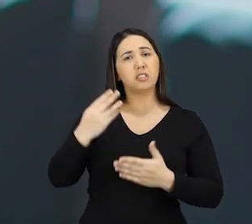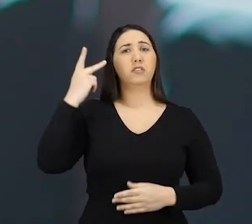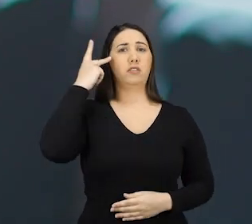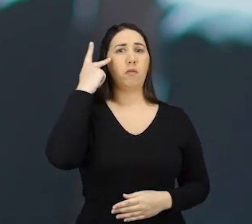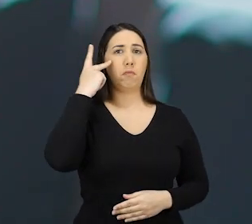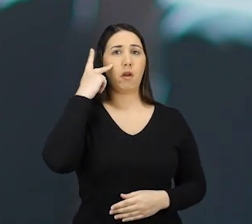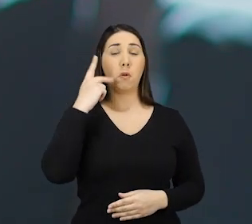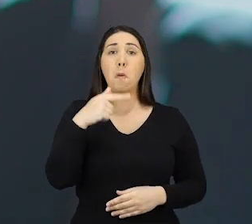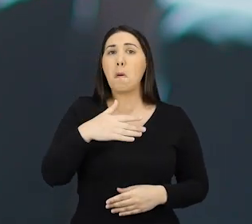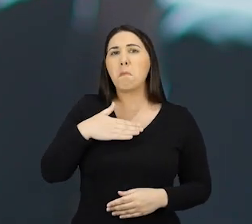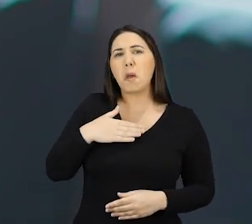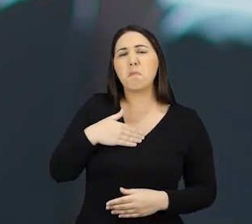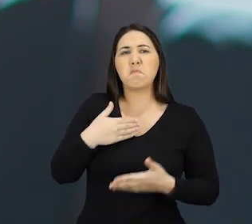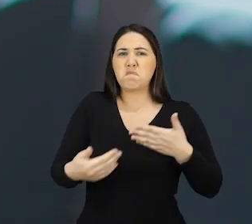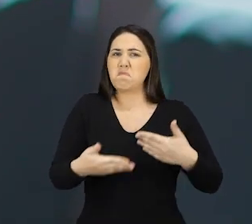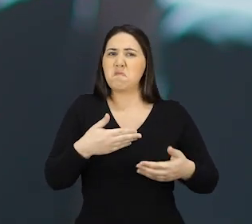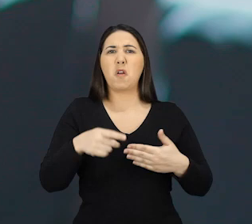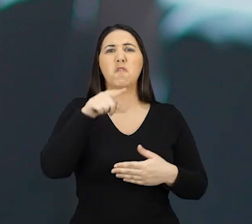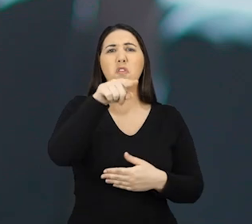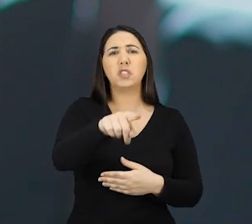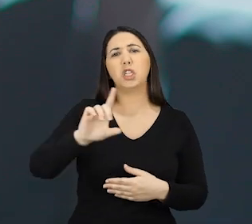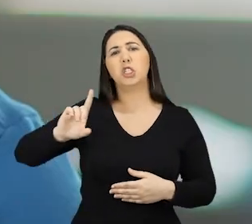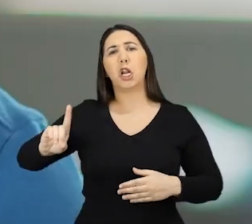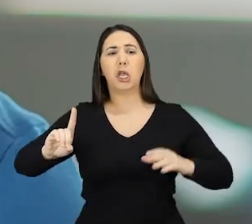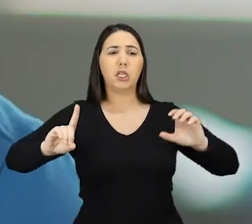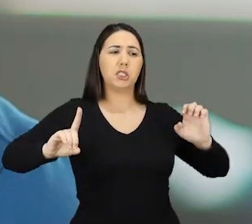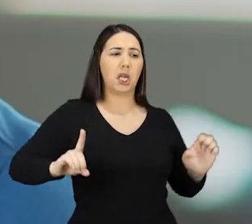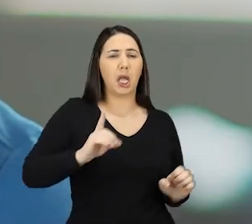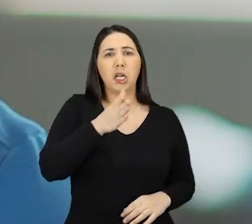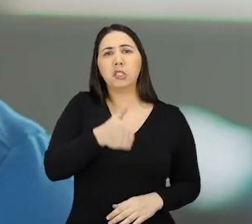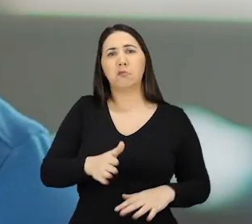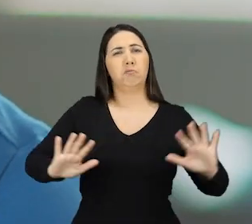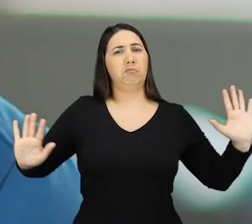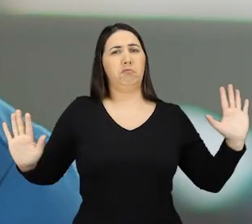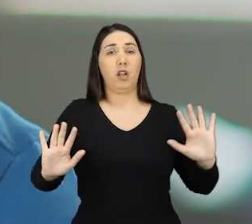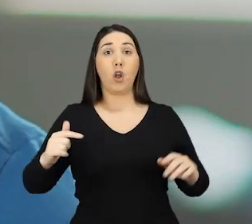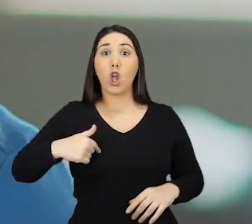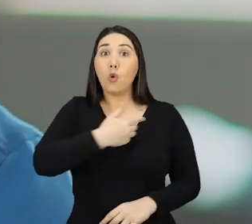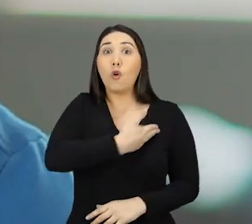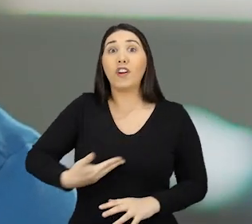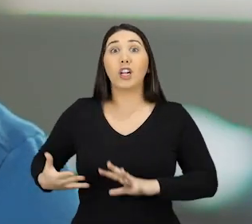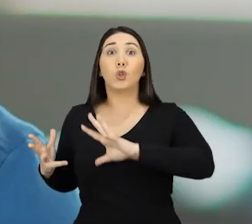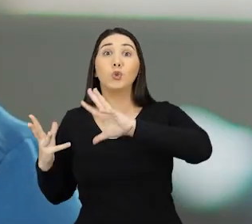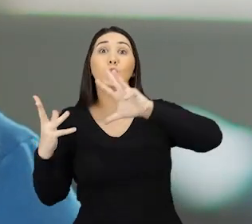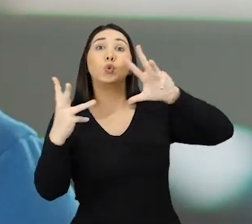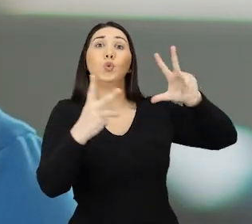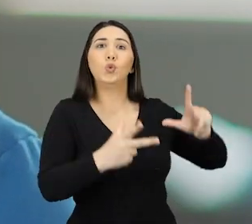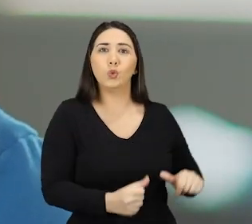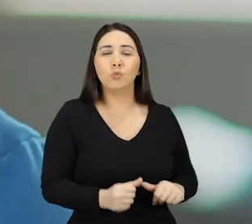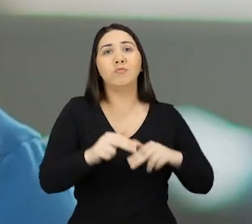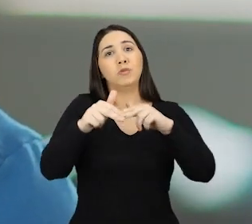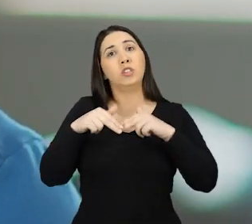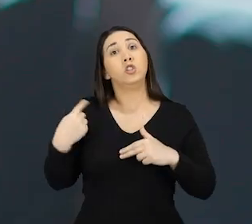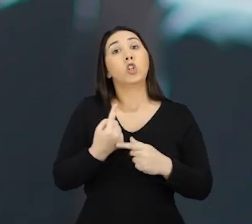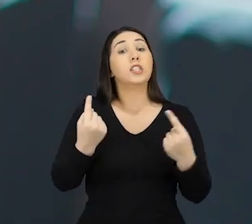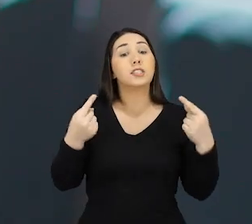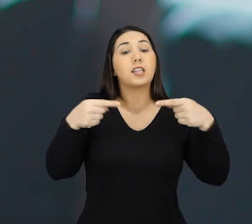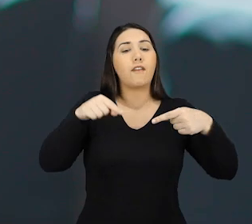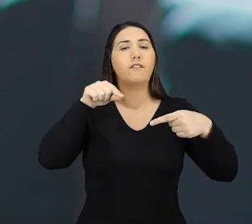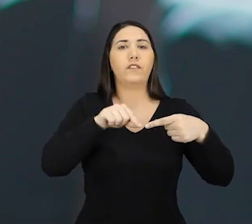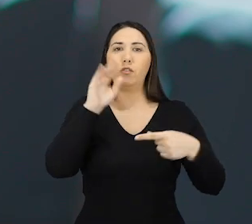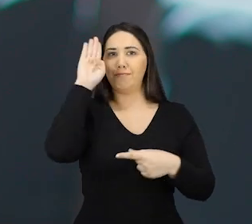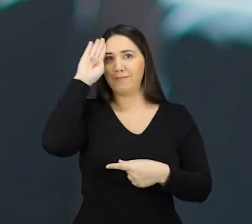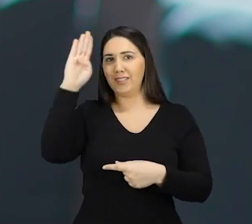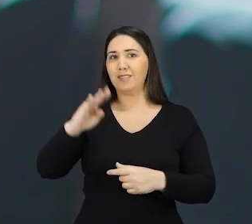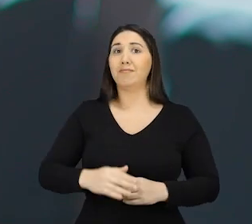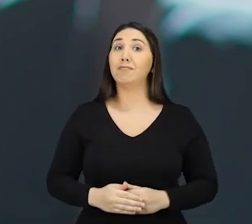a sua ideologia, se você é de centro, direita ou esquerda. Como governador de todos, o que me interessa é qual desafio nós temos que vencer. Por isso, eu